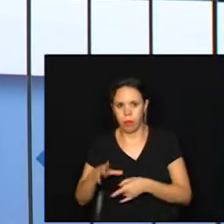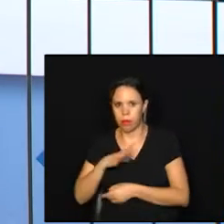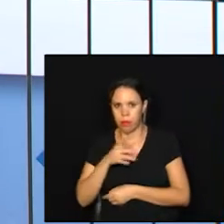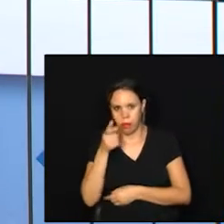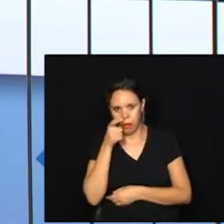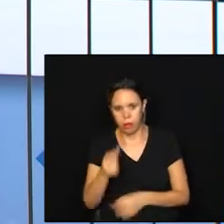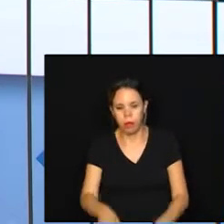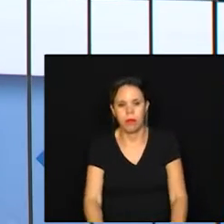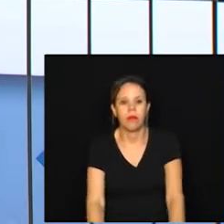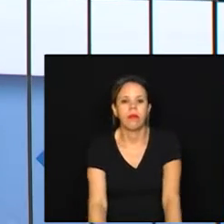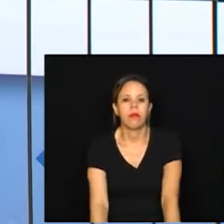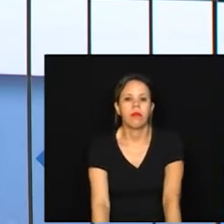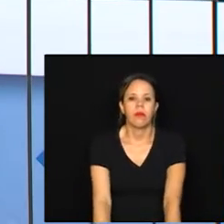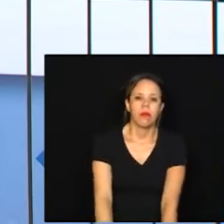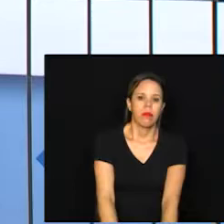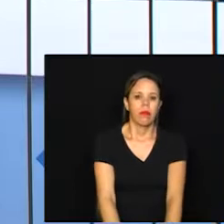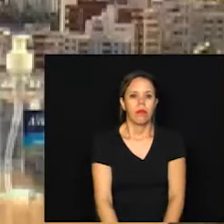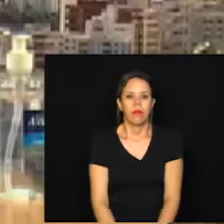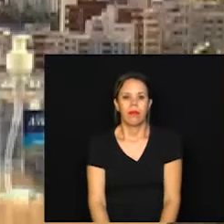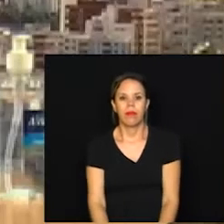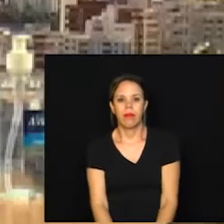cidade. Acompanhe.